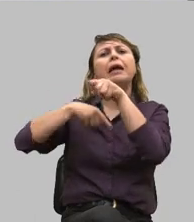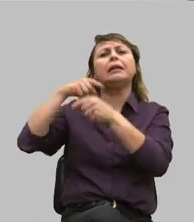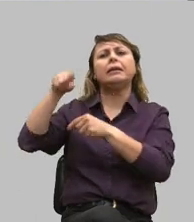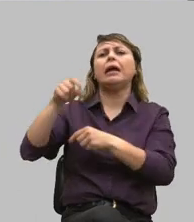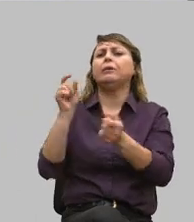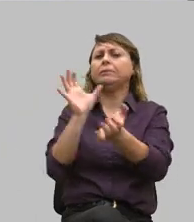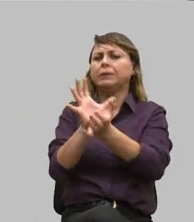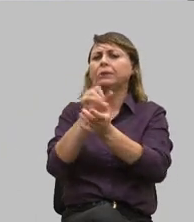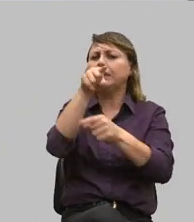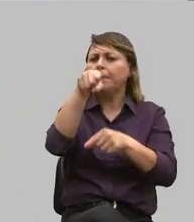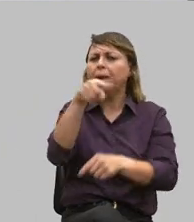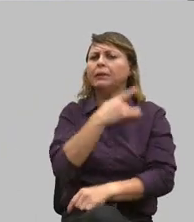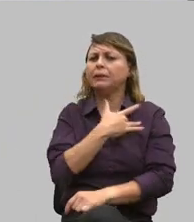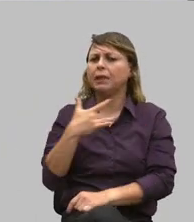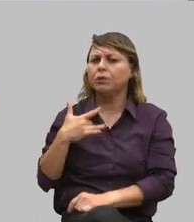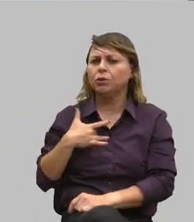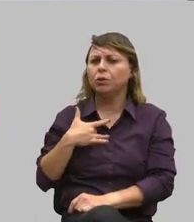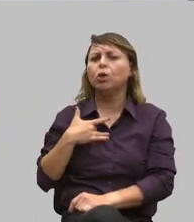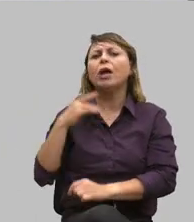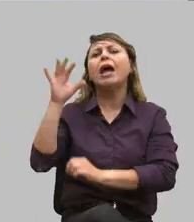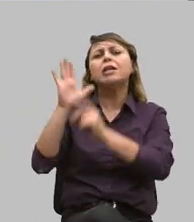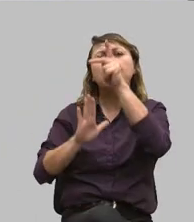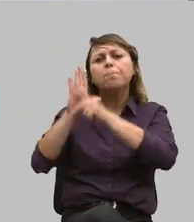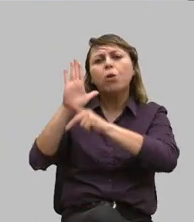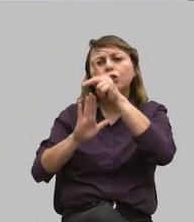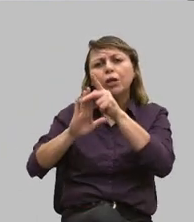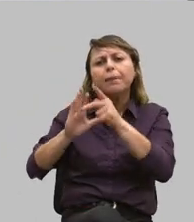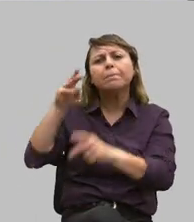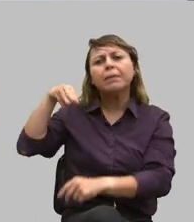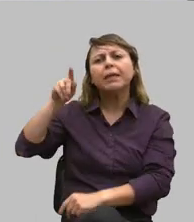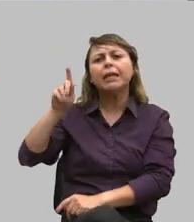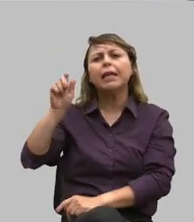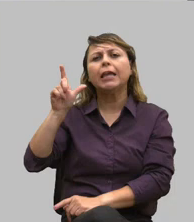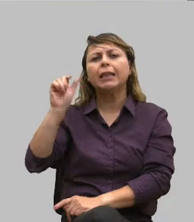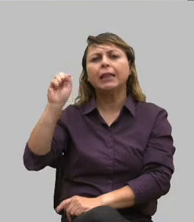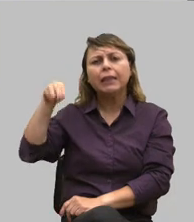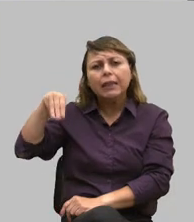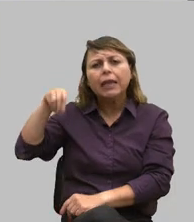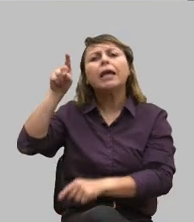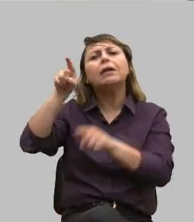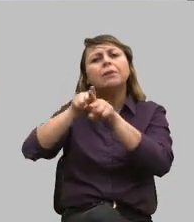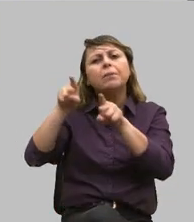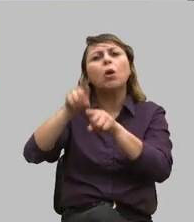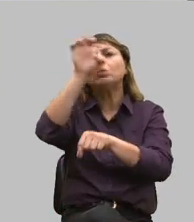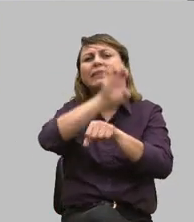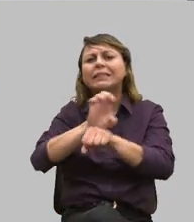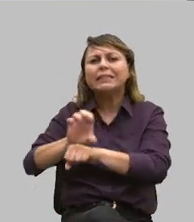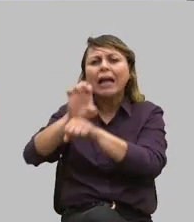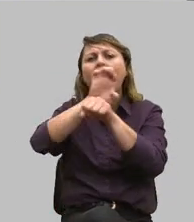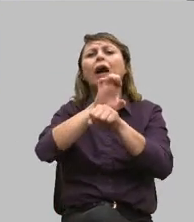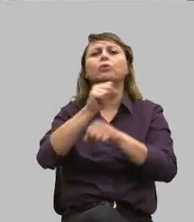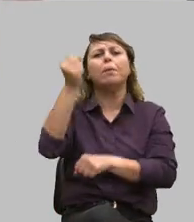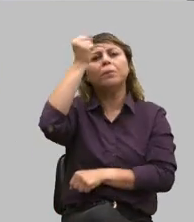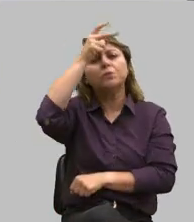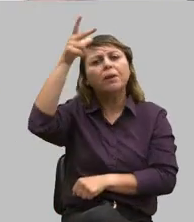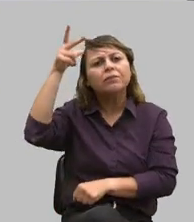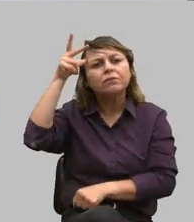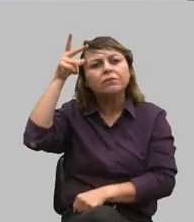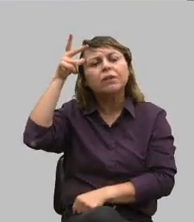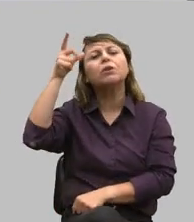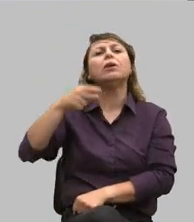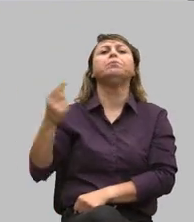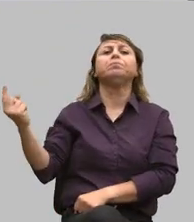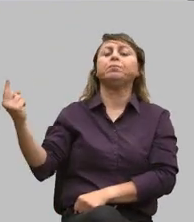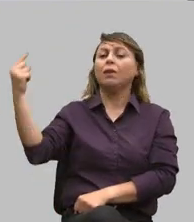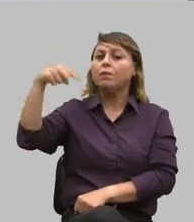miguelin é um exemplo disso mas não só esse e todas as outras entregas que você faz no estado de Minas Gerais para os prefeitos então ouvir um prefeito